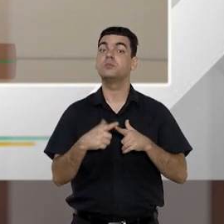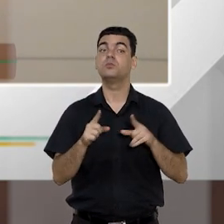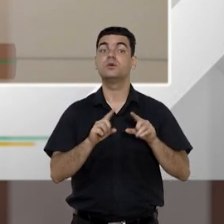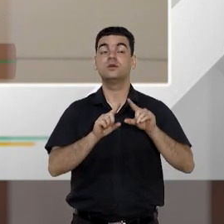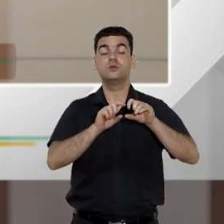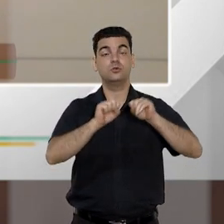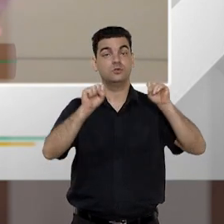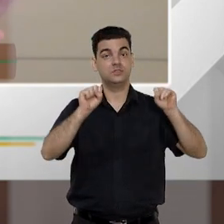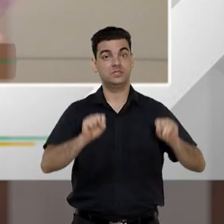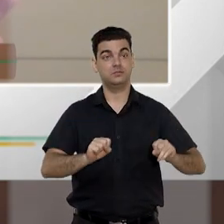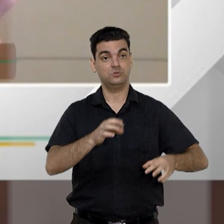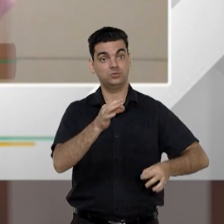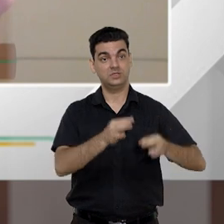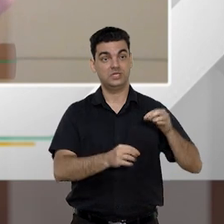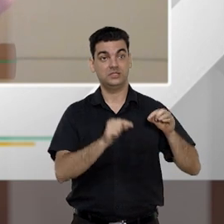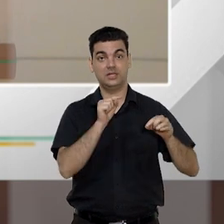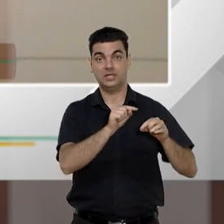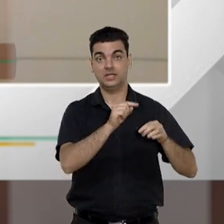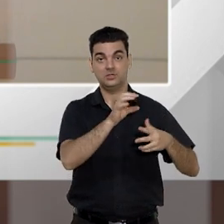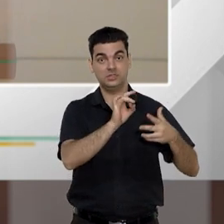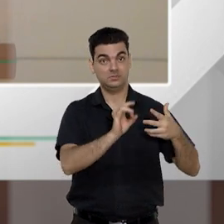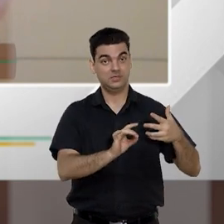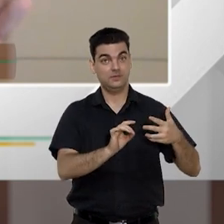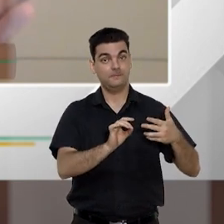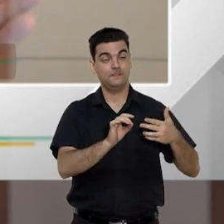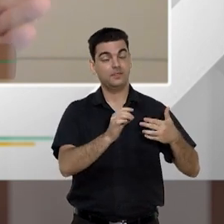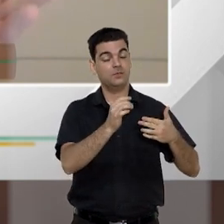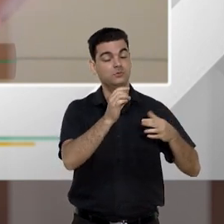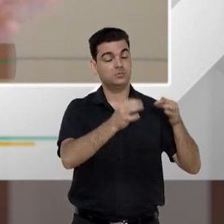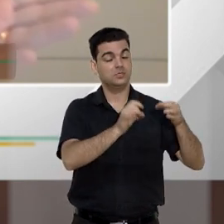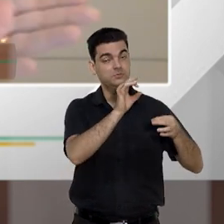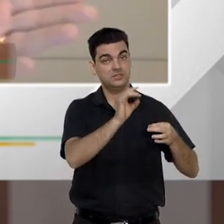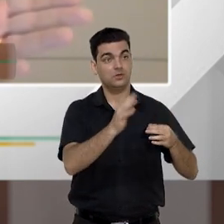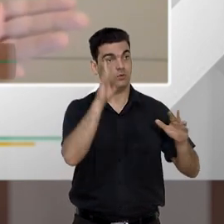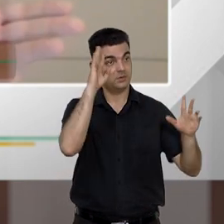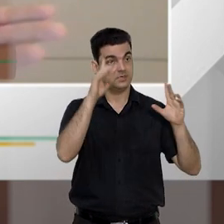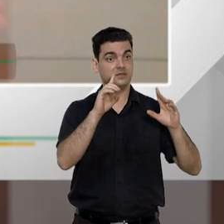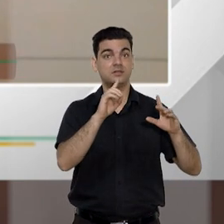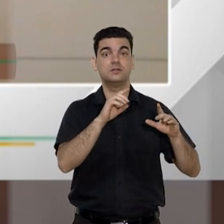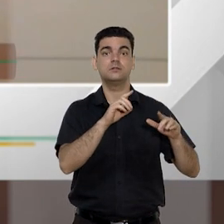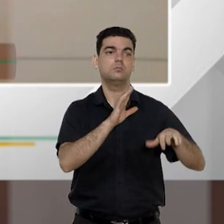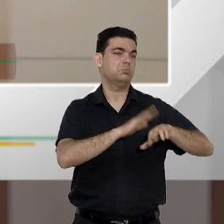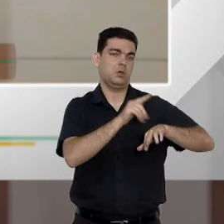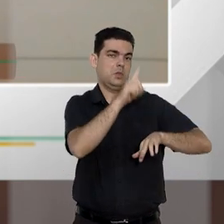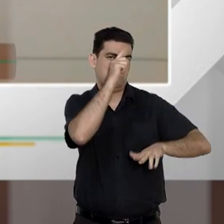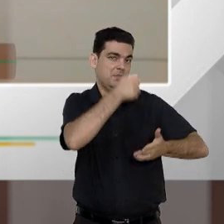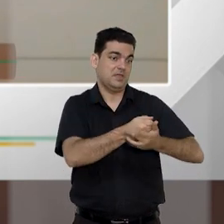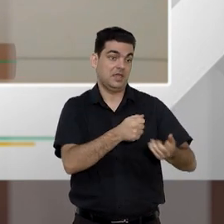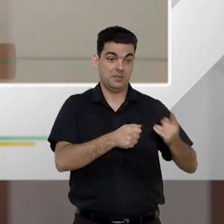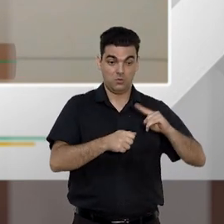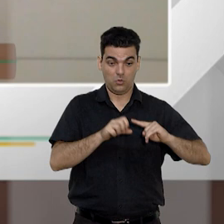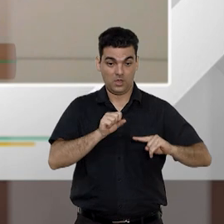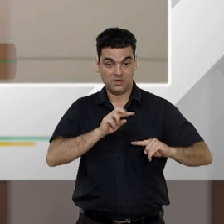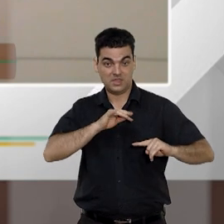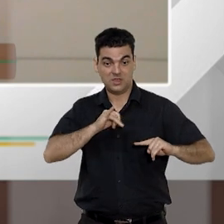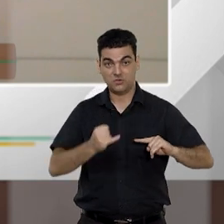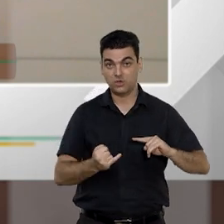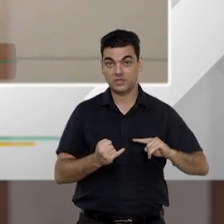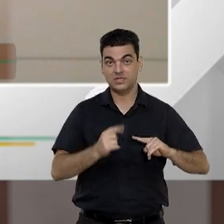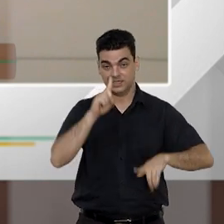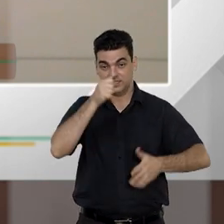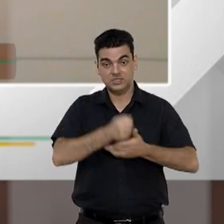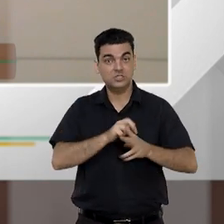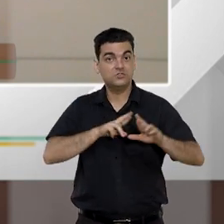problemas. O microsistema dos juizados interpretando uma questão de direito de uma determinada maneira, e o STJ,